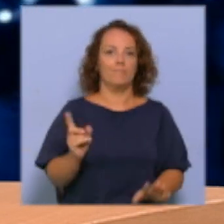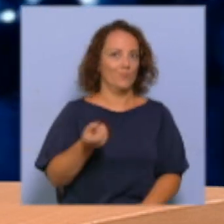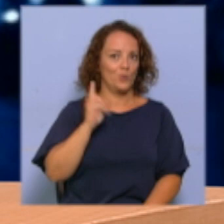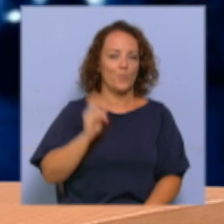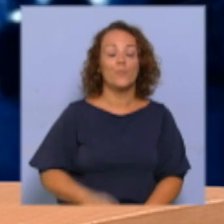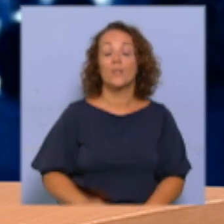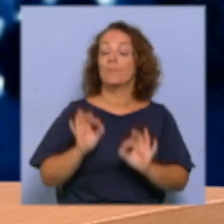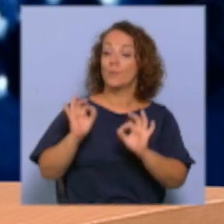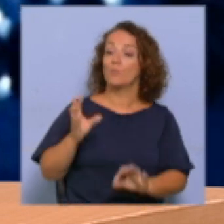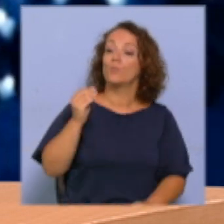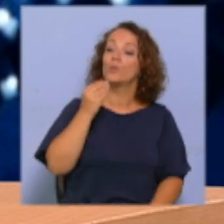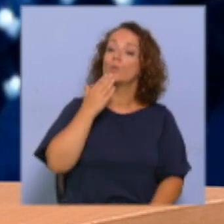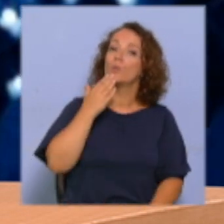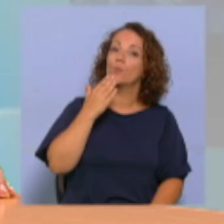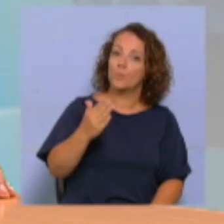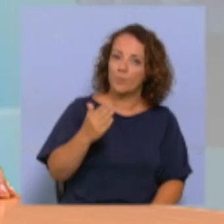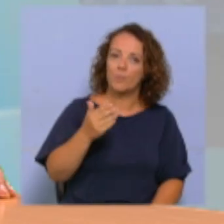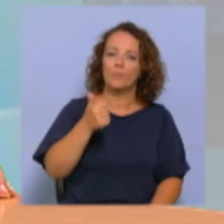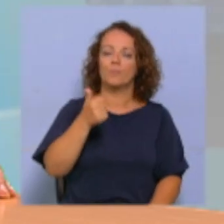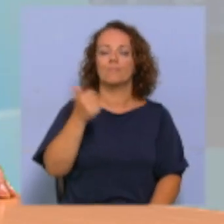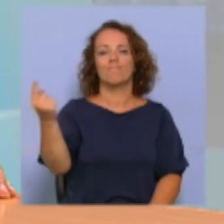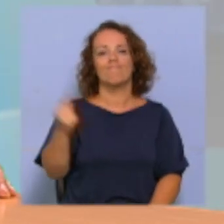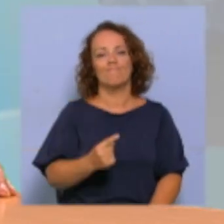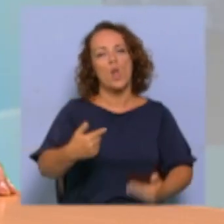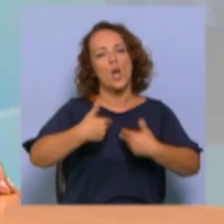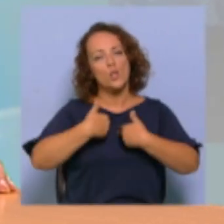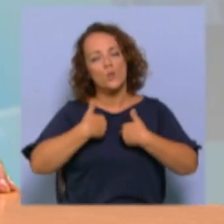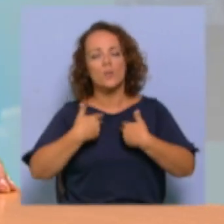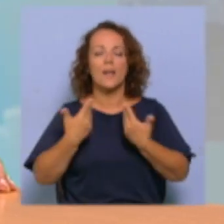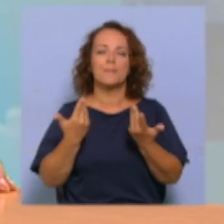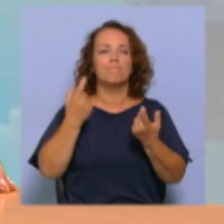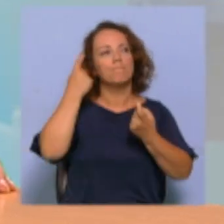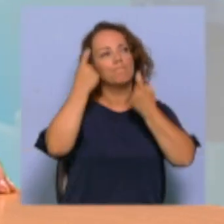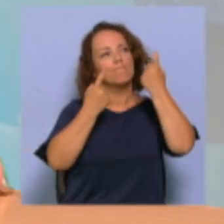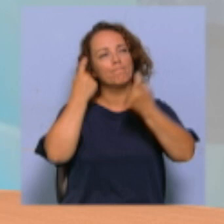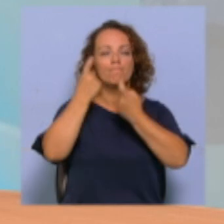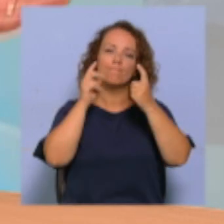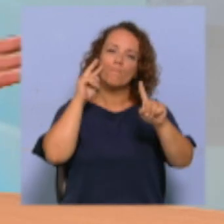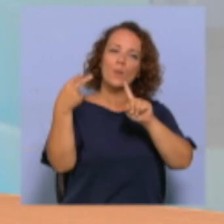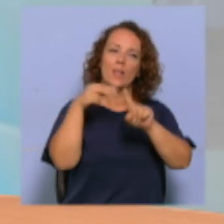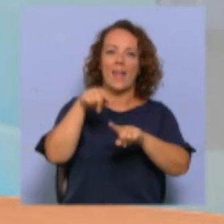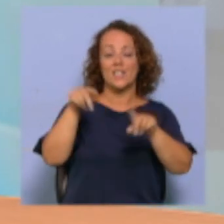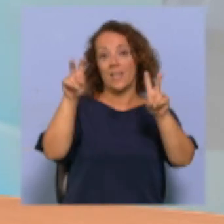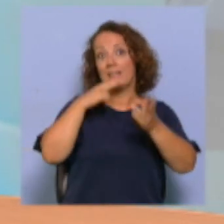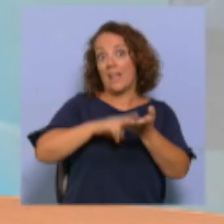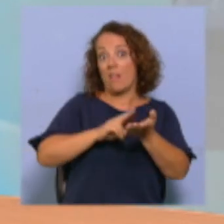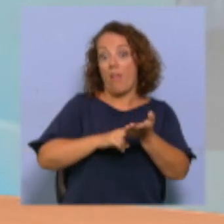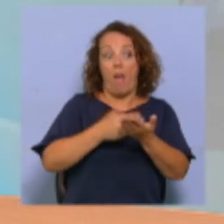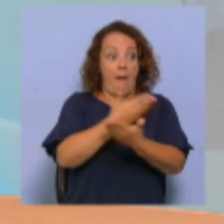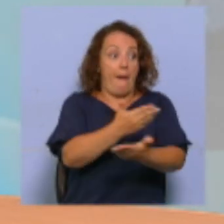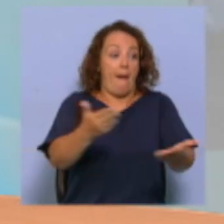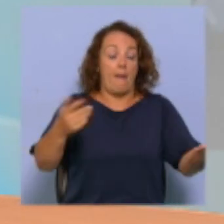bem, José Miguel Serdica, muito obrigado por nos ter ajudado pelo convite. A olhar esta realidade que não nos sai diante dos olhos e na